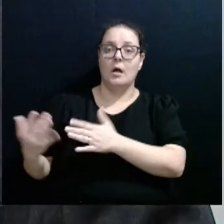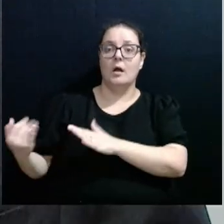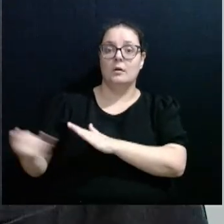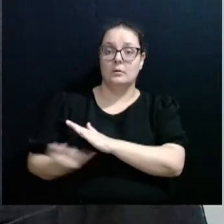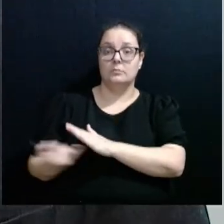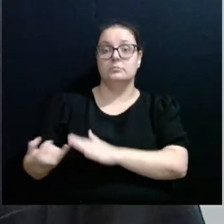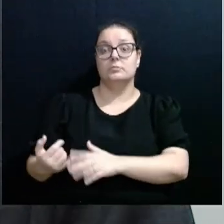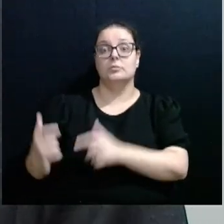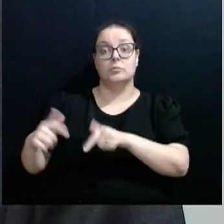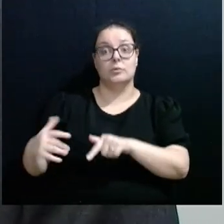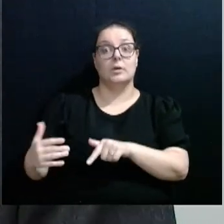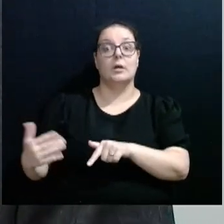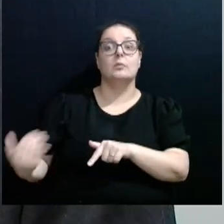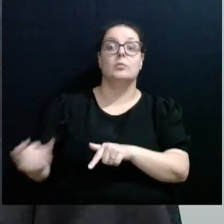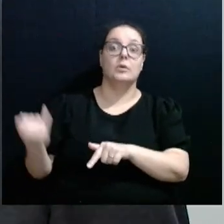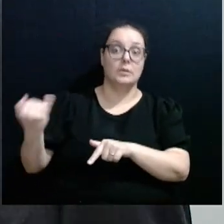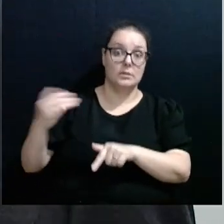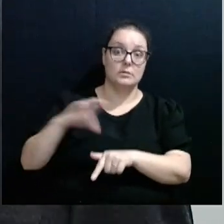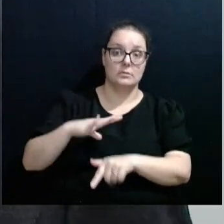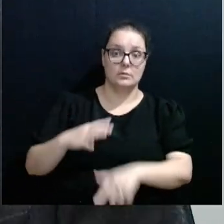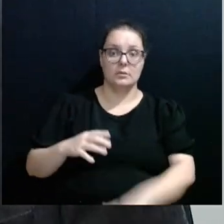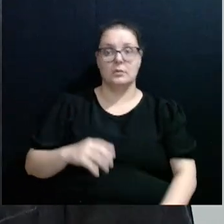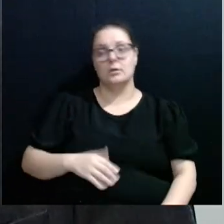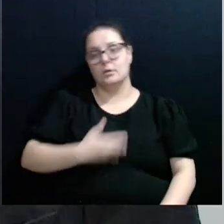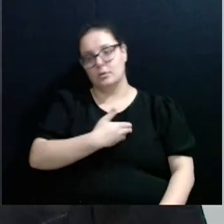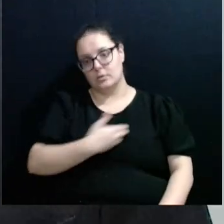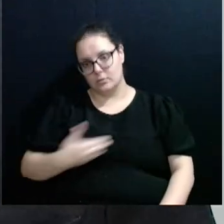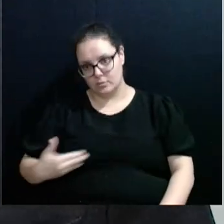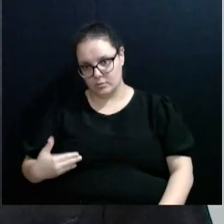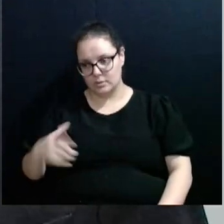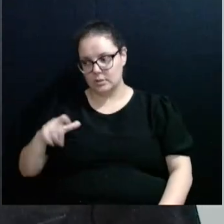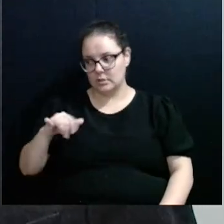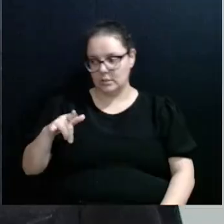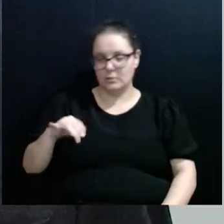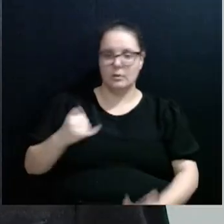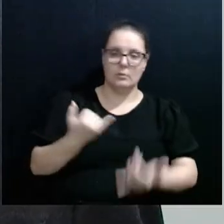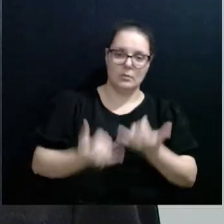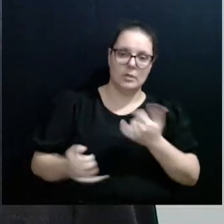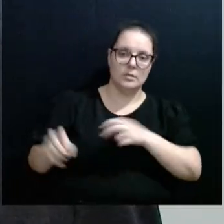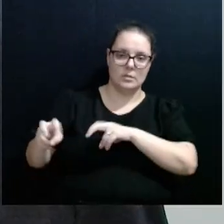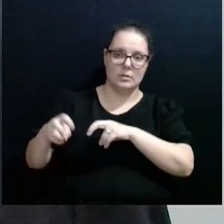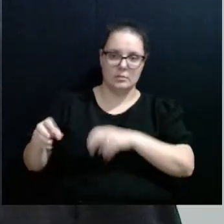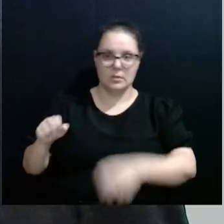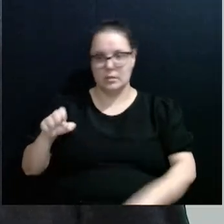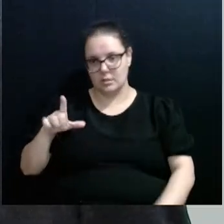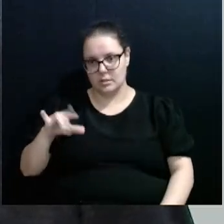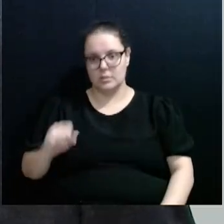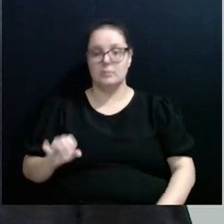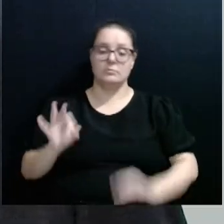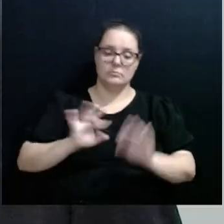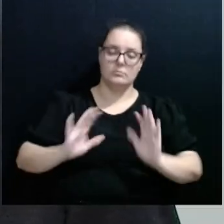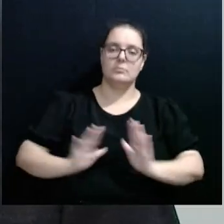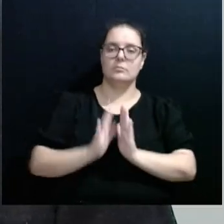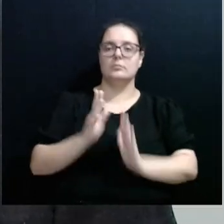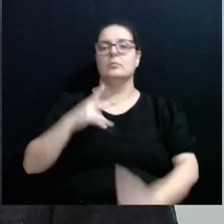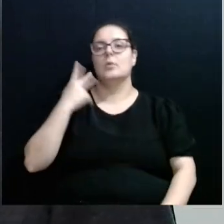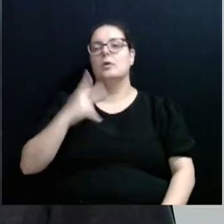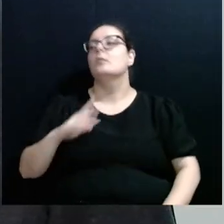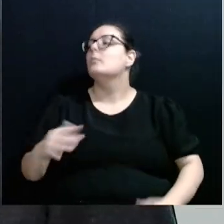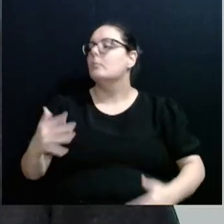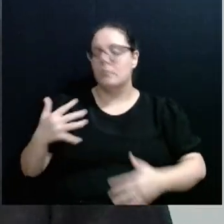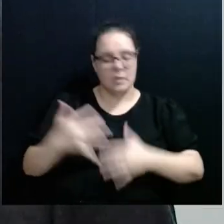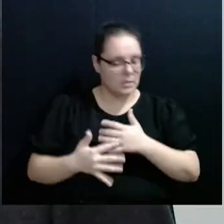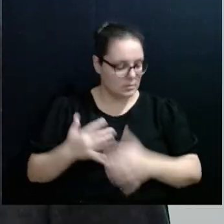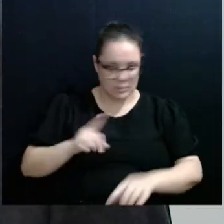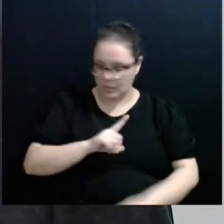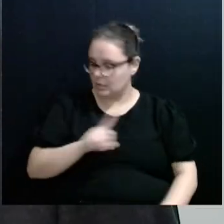queria leiloar a Fazenda Santa Elisa, ou parte da Fazenda Santa Elisa. Nós montamos essa frente exatamente para impedir essa venda, e